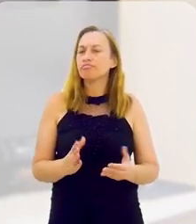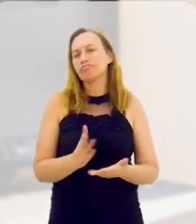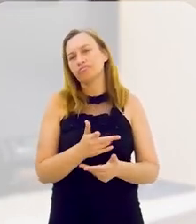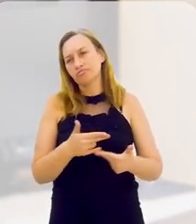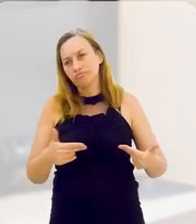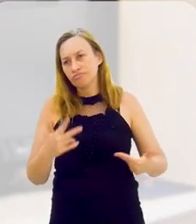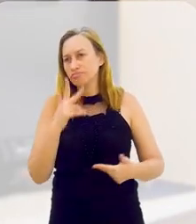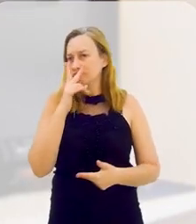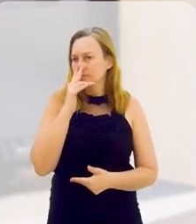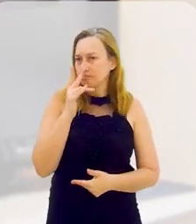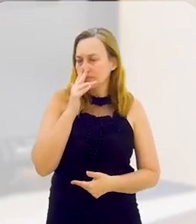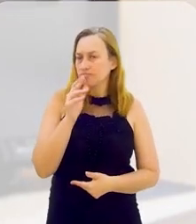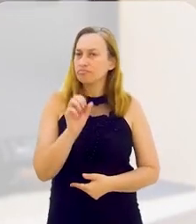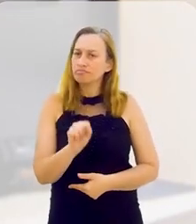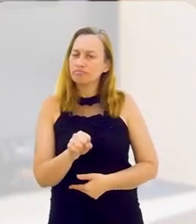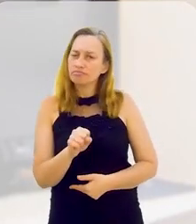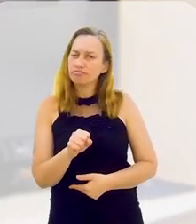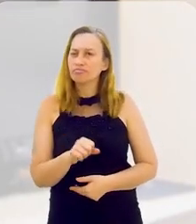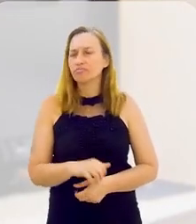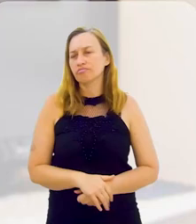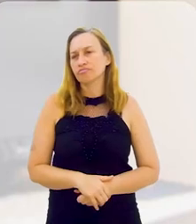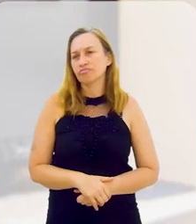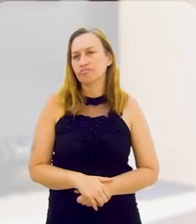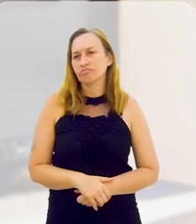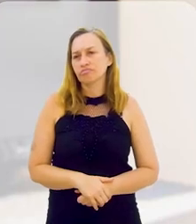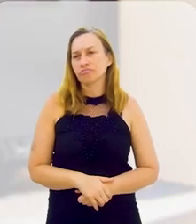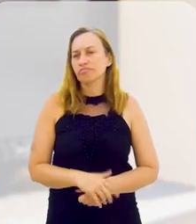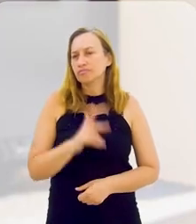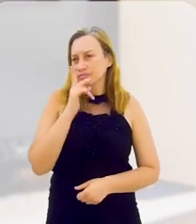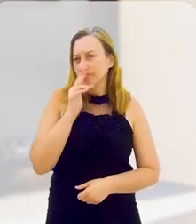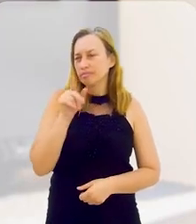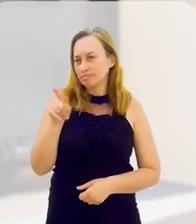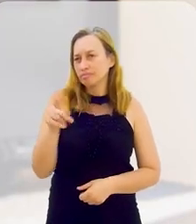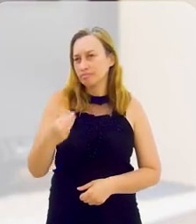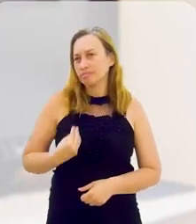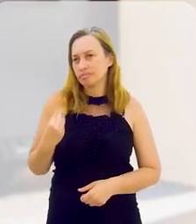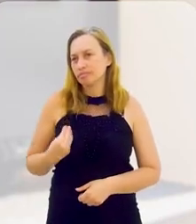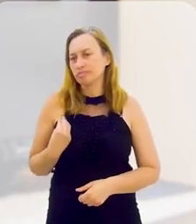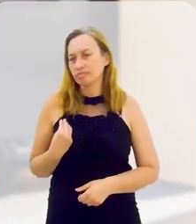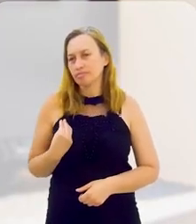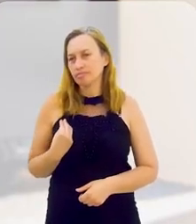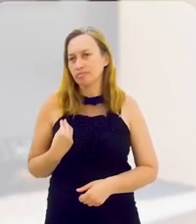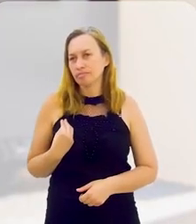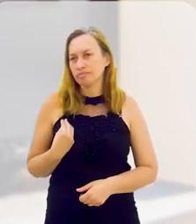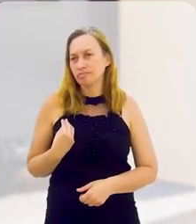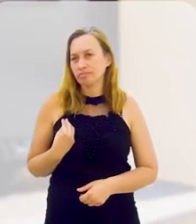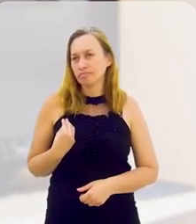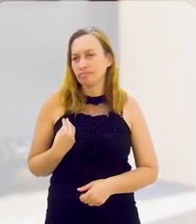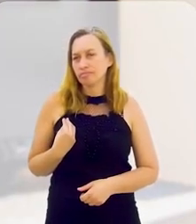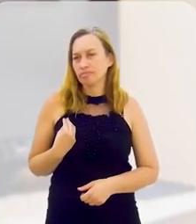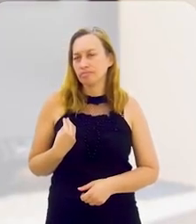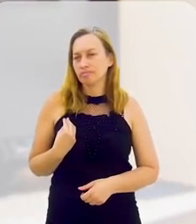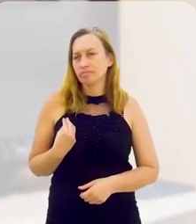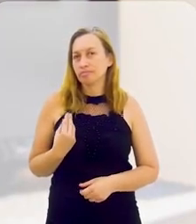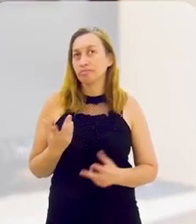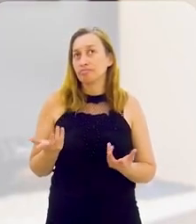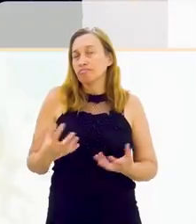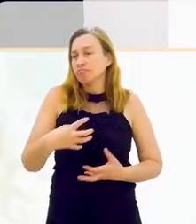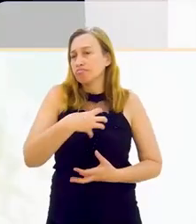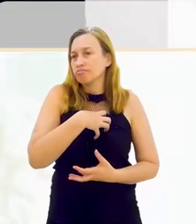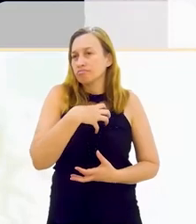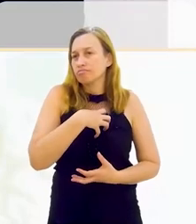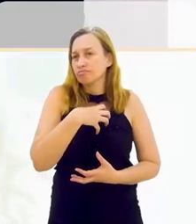vem algo muito parecido, não vou dizer muito, mas parecido com o que você passou, no sentido da